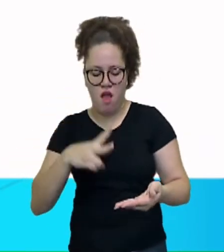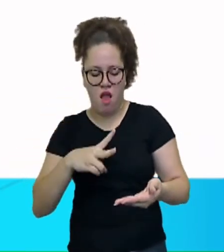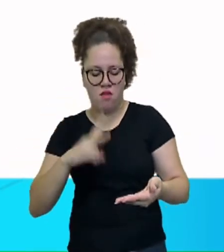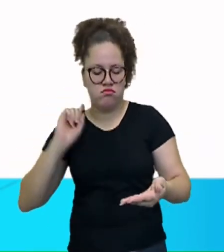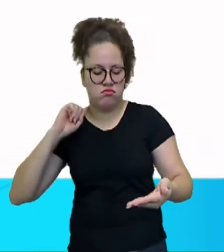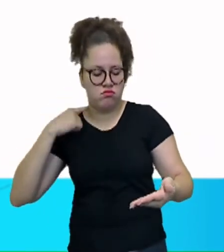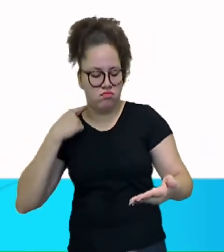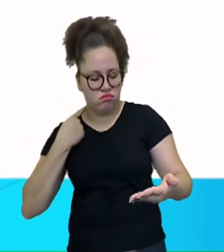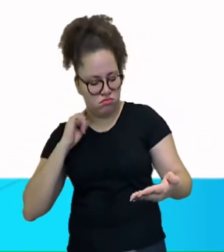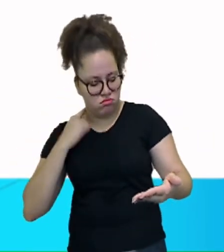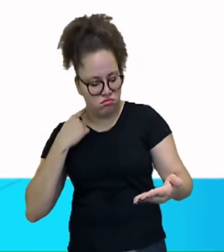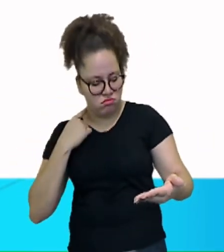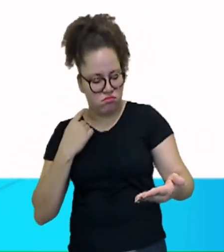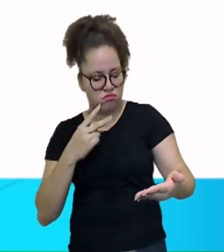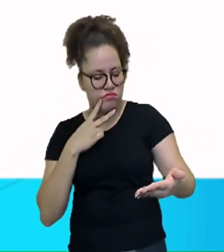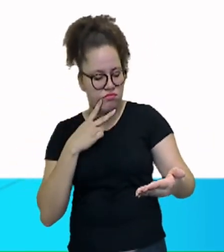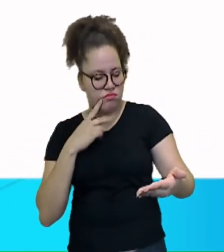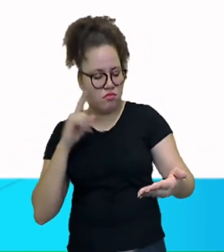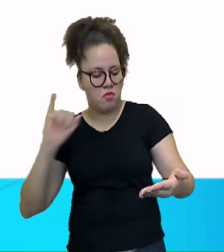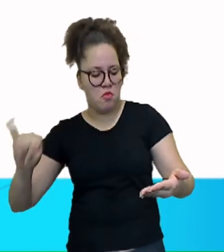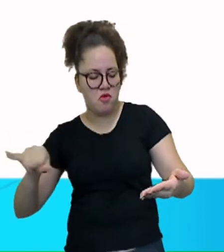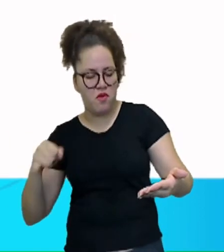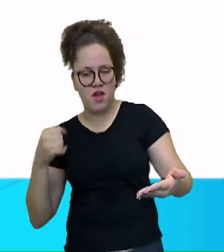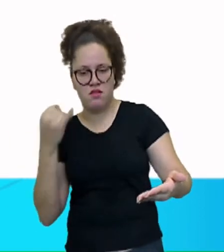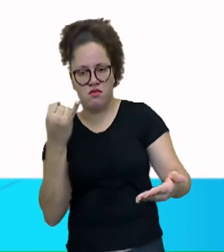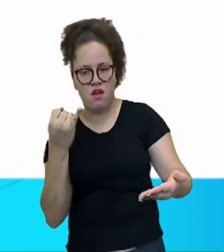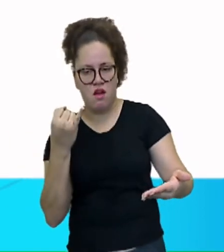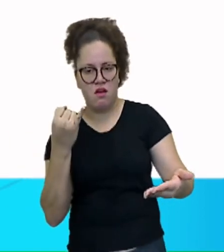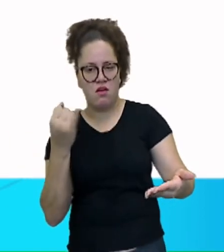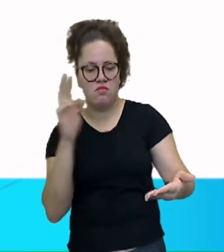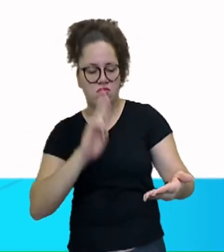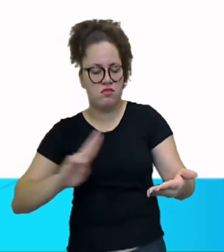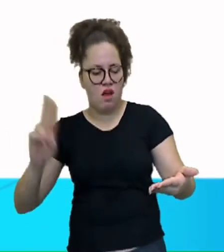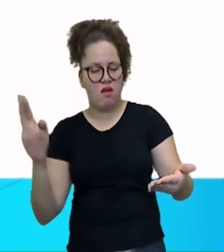tem uma tela em branco, dá para poder aproveitar todo esse material.